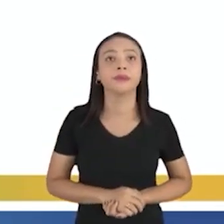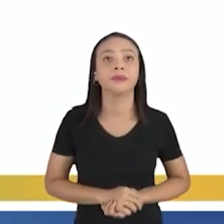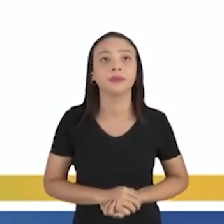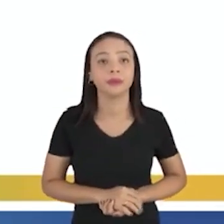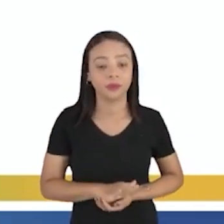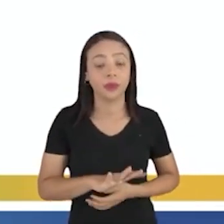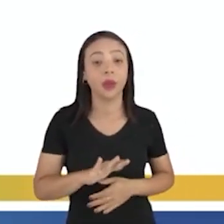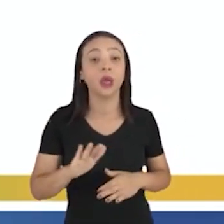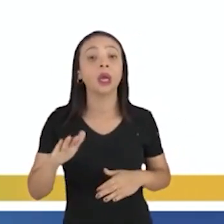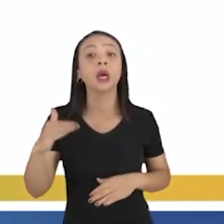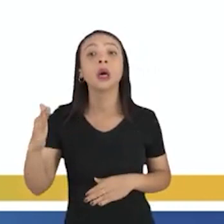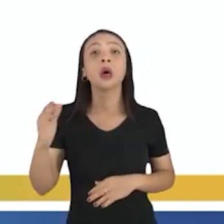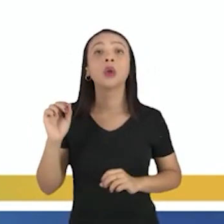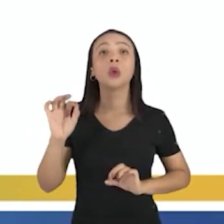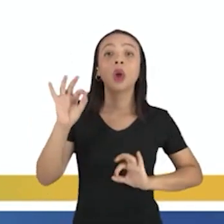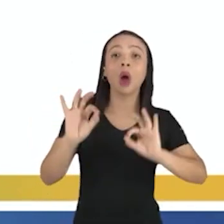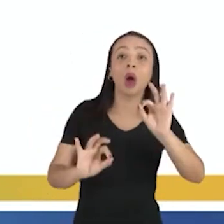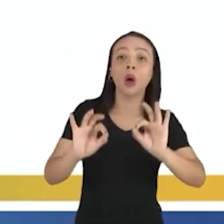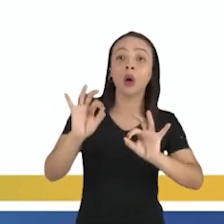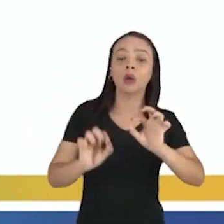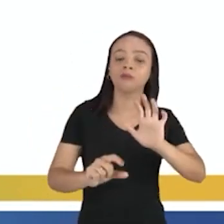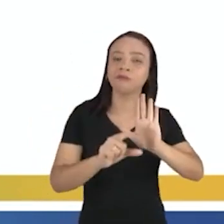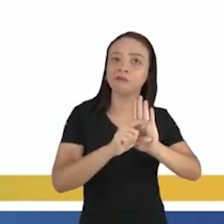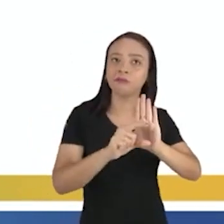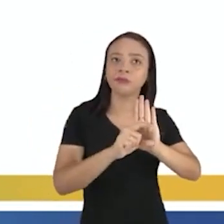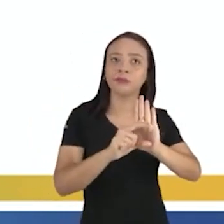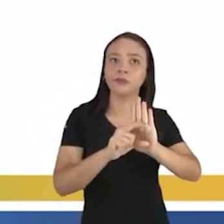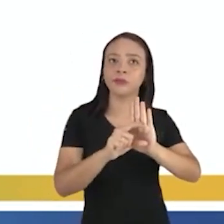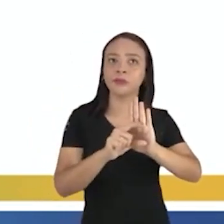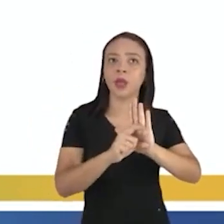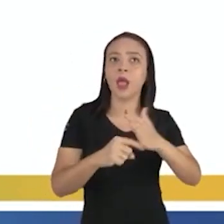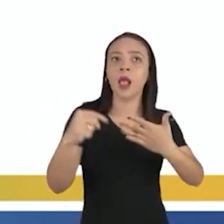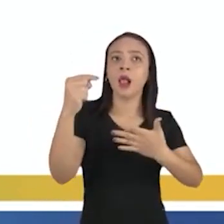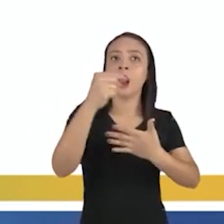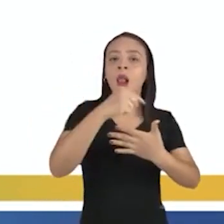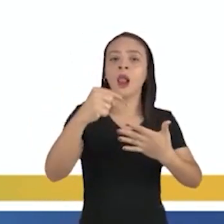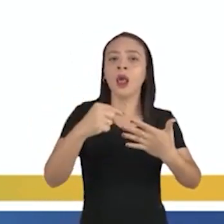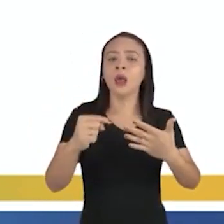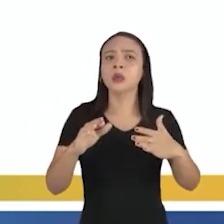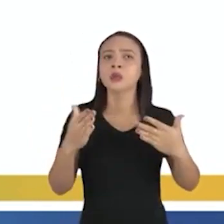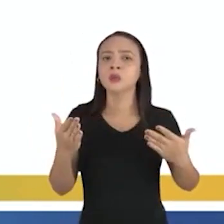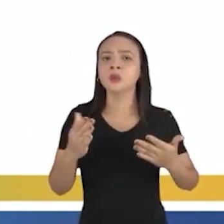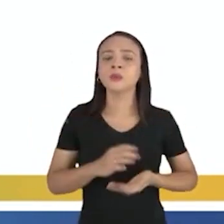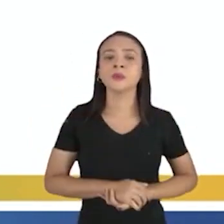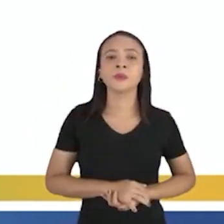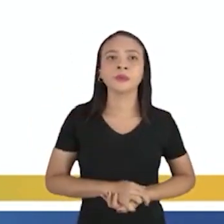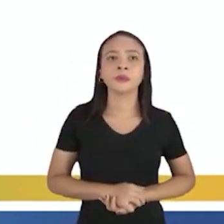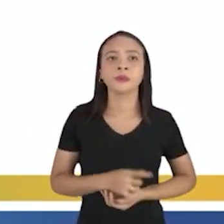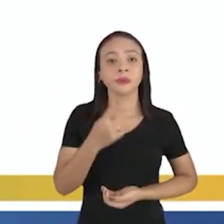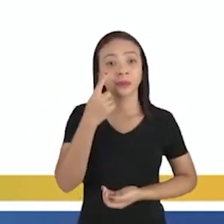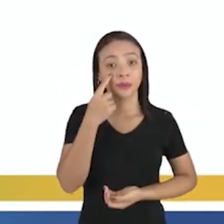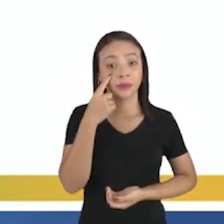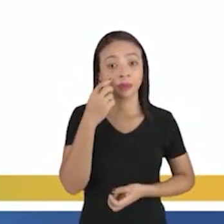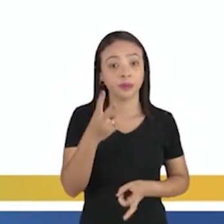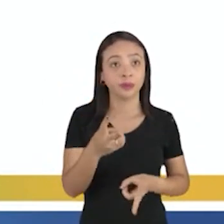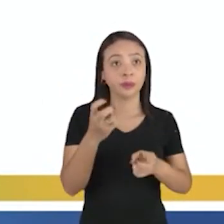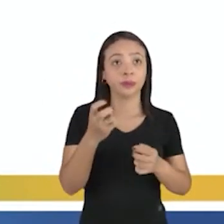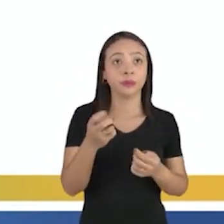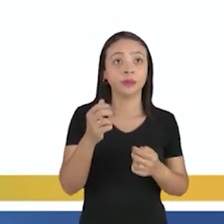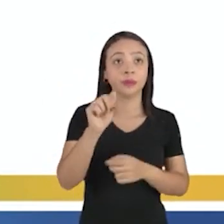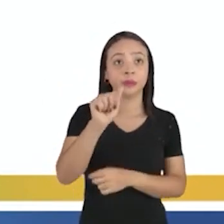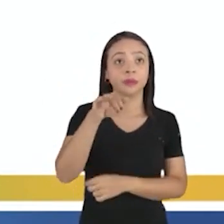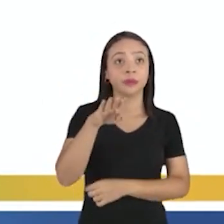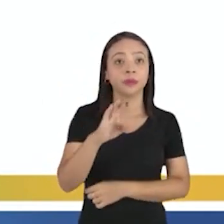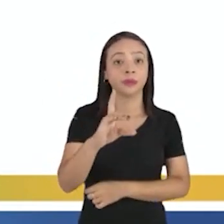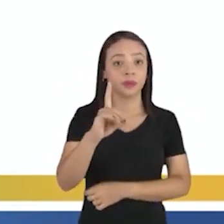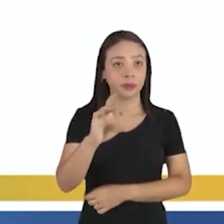à construção do fragmento, o elemento, e aí você vai analisar